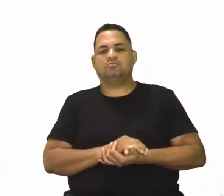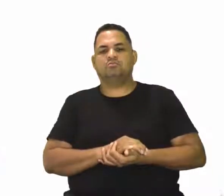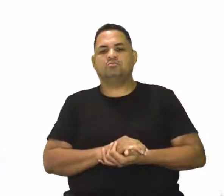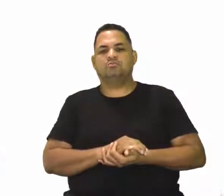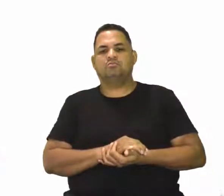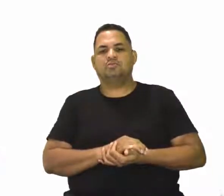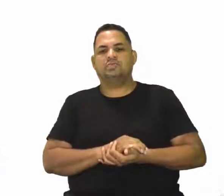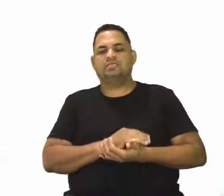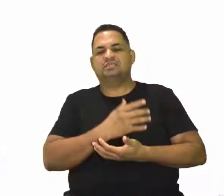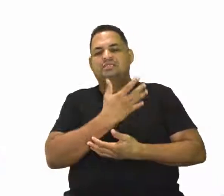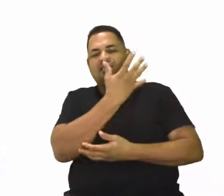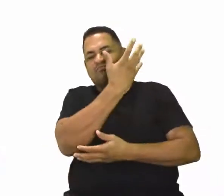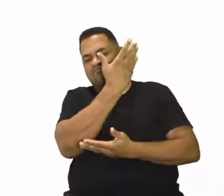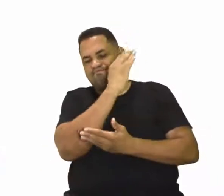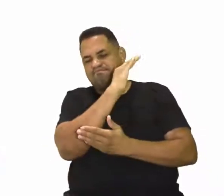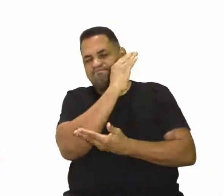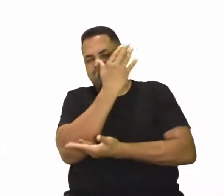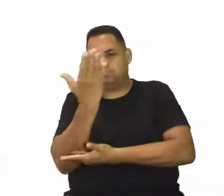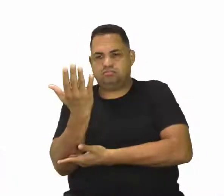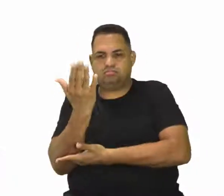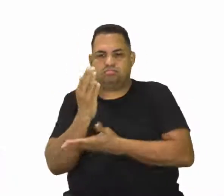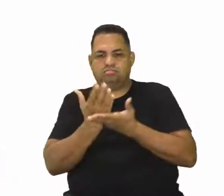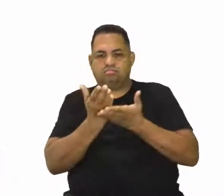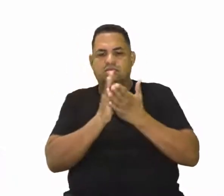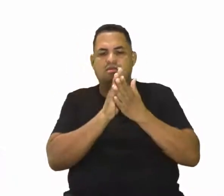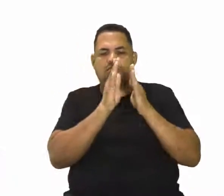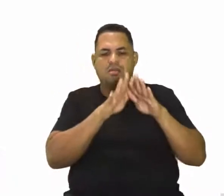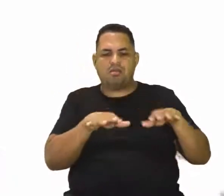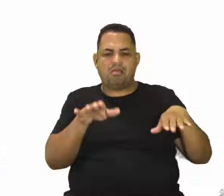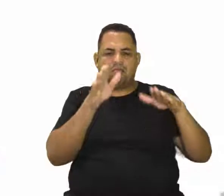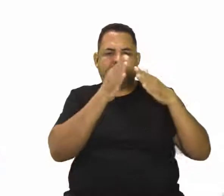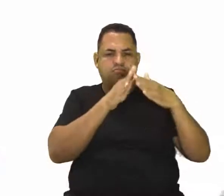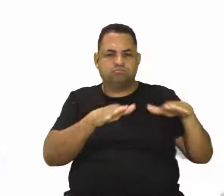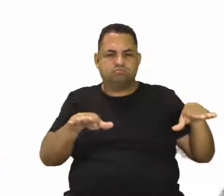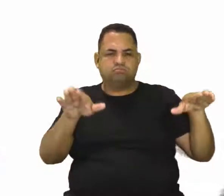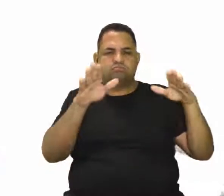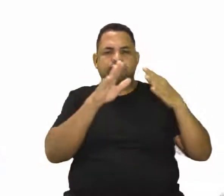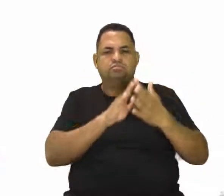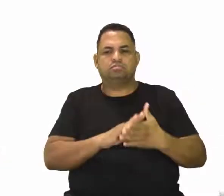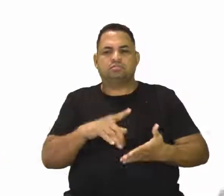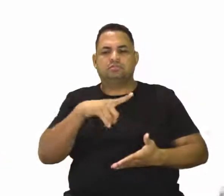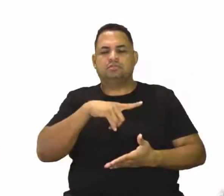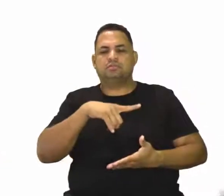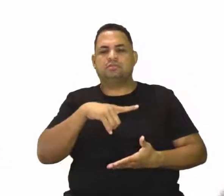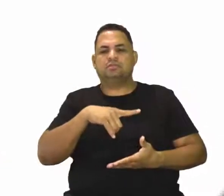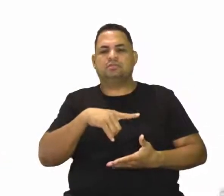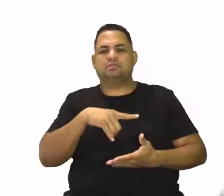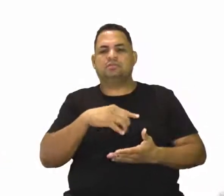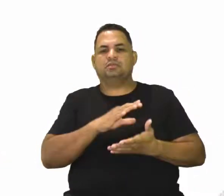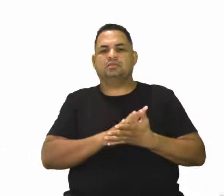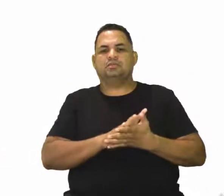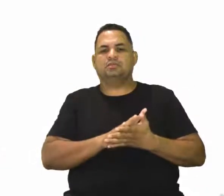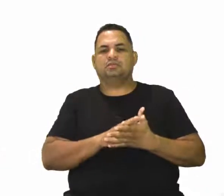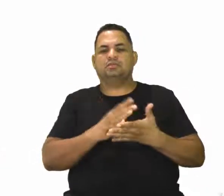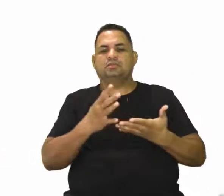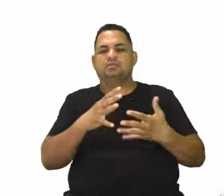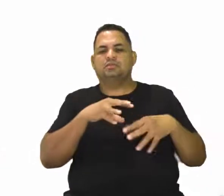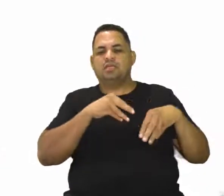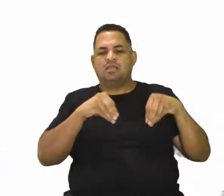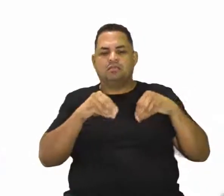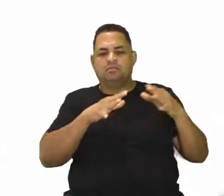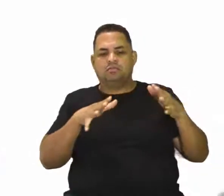desmatamento, nós temos maremotos, temos terremotos, Nós temos recentemente aí